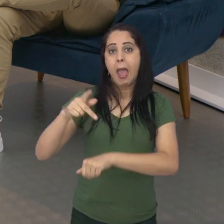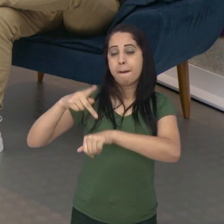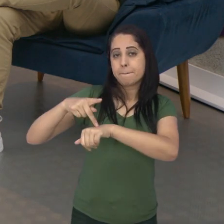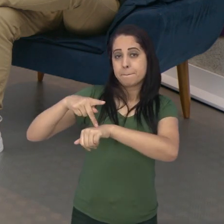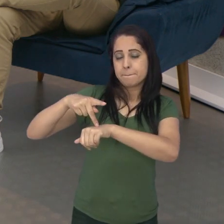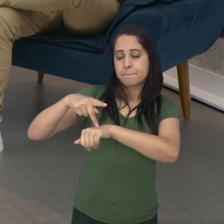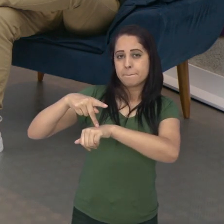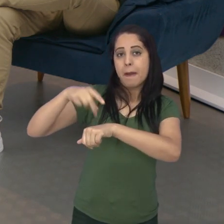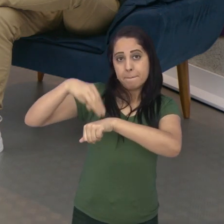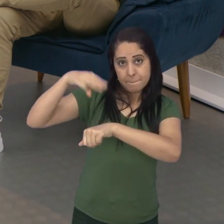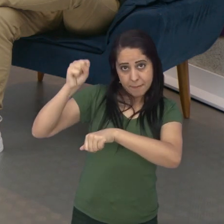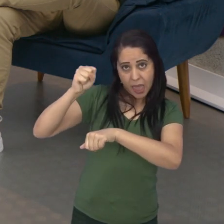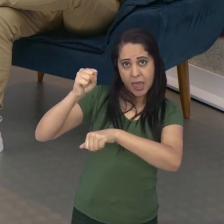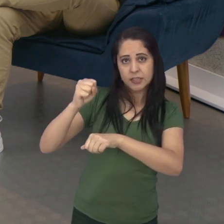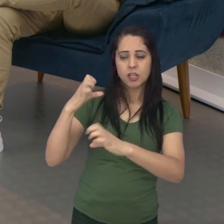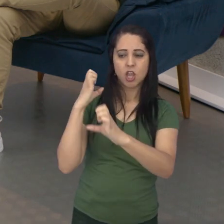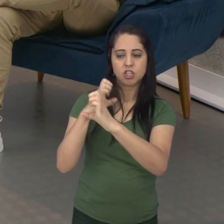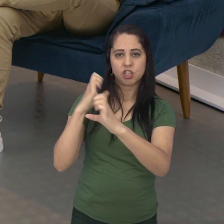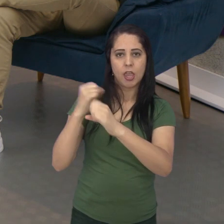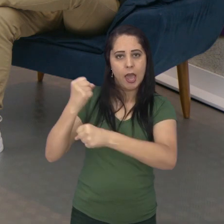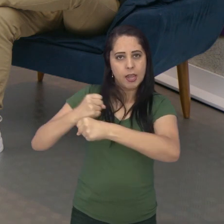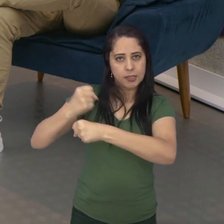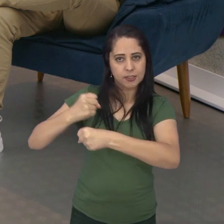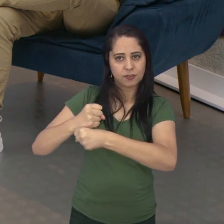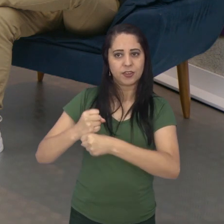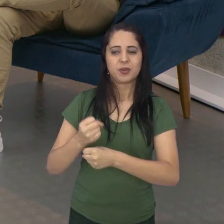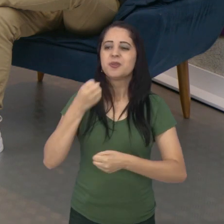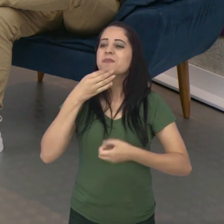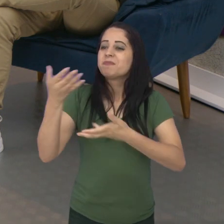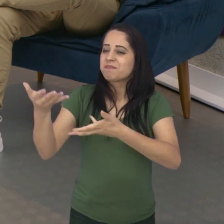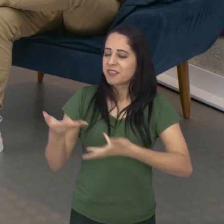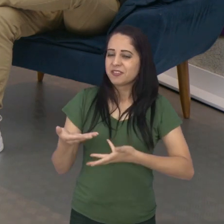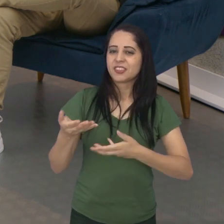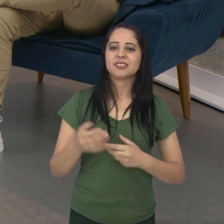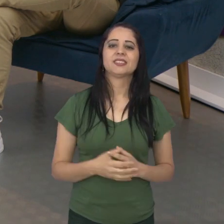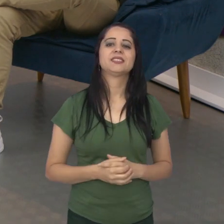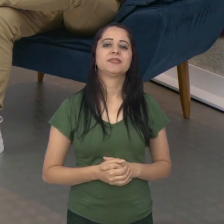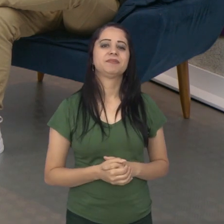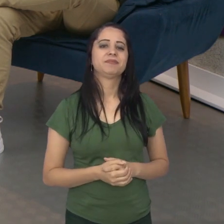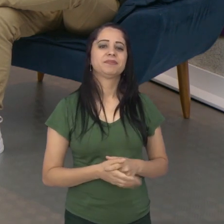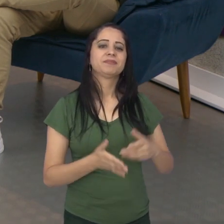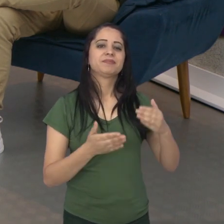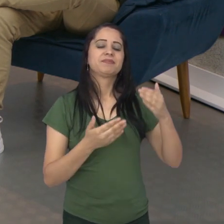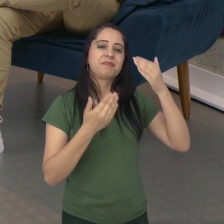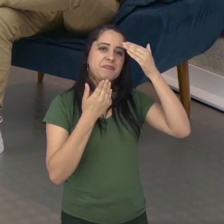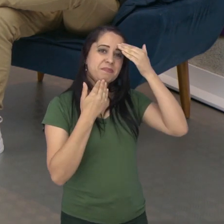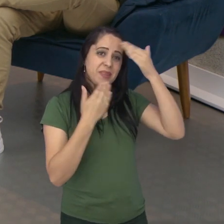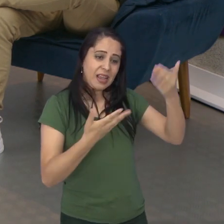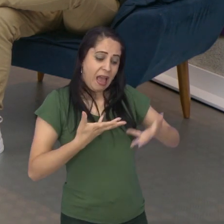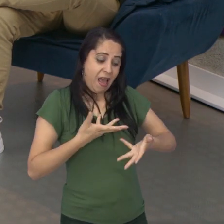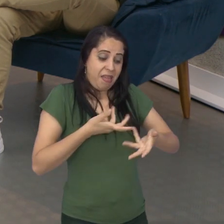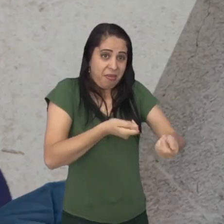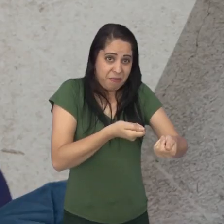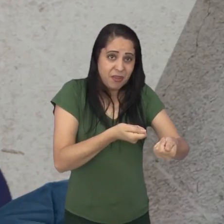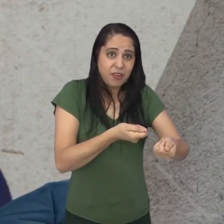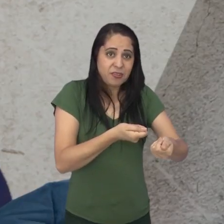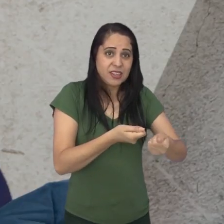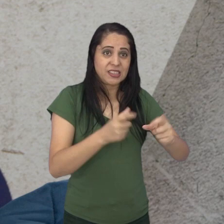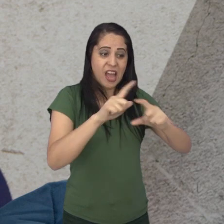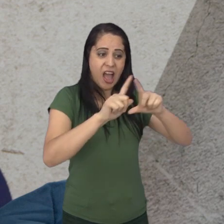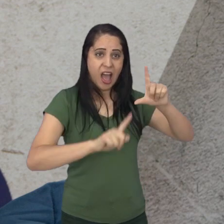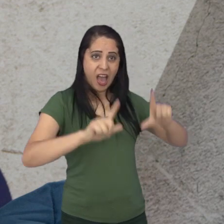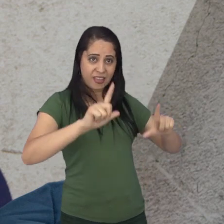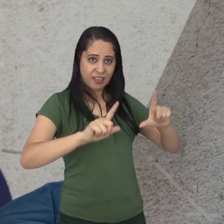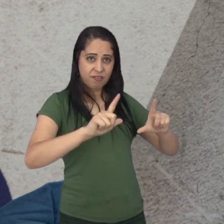Engenharia Civil e doutora em Ciência do Sistema Terrestre. Seja muito bem-vindo ao nosso programa. Obrigado pelo